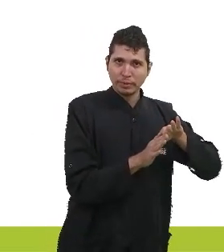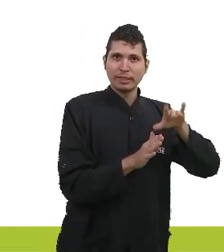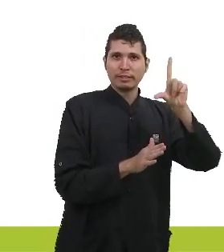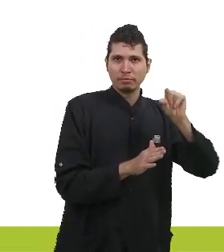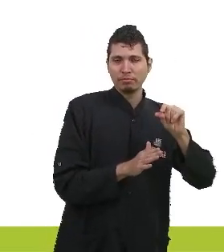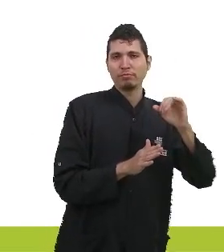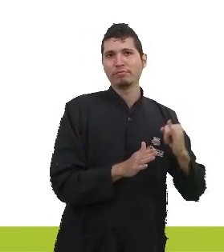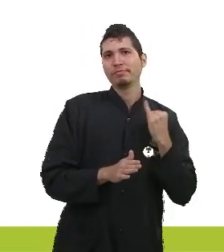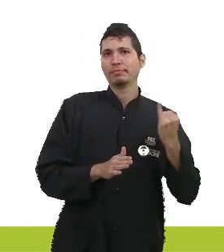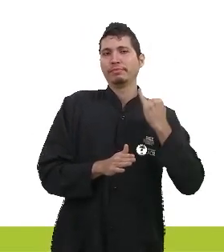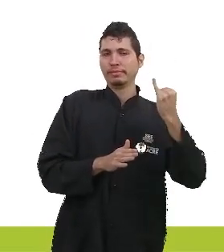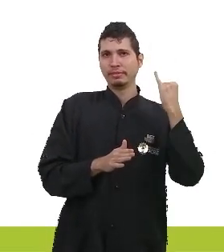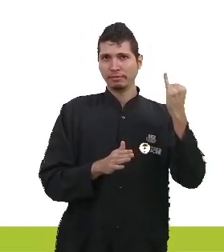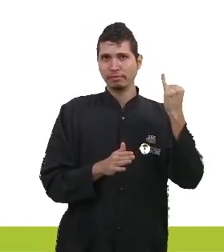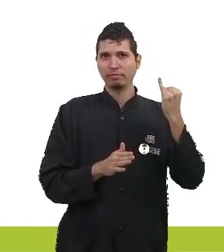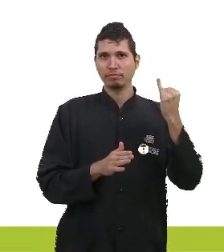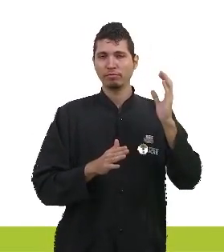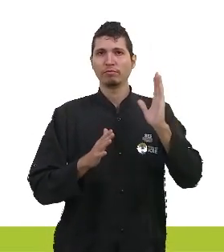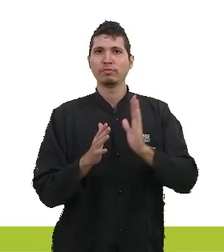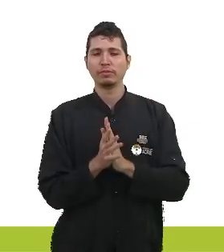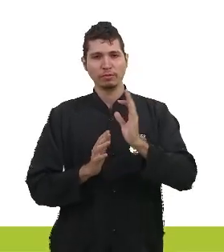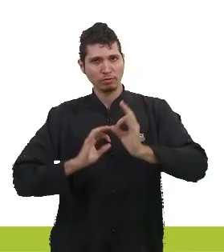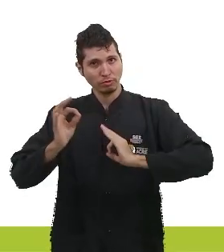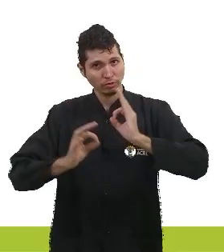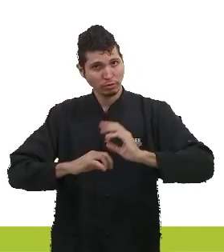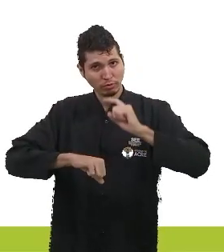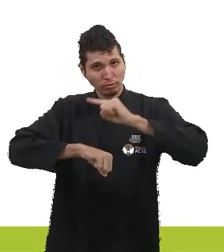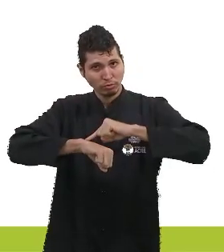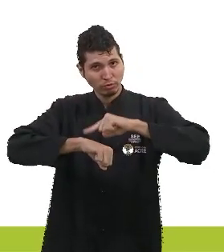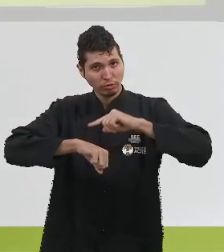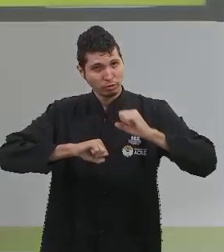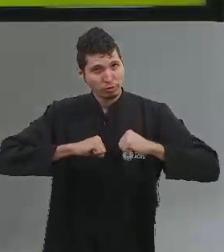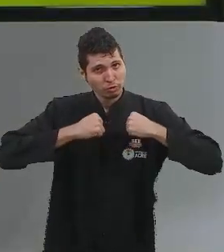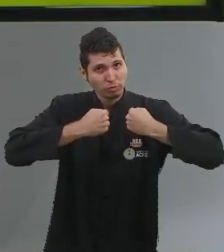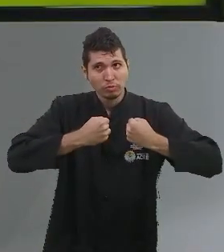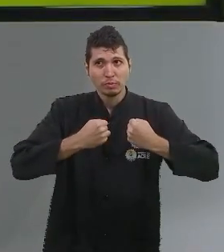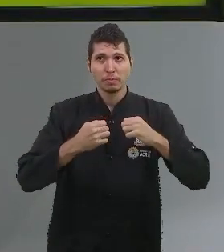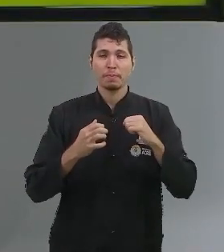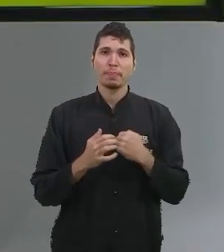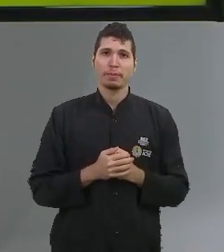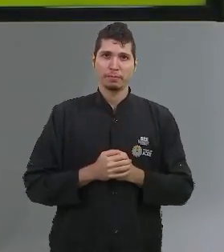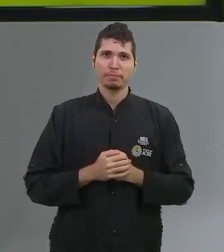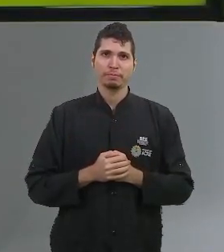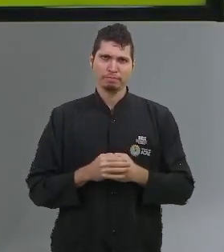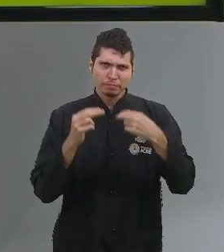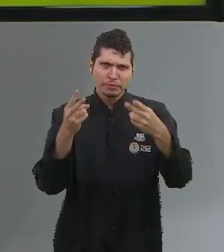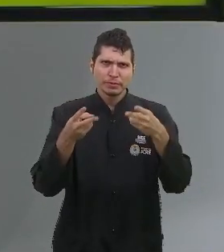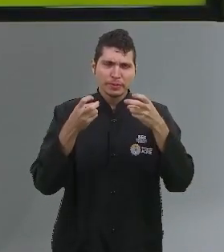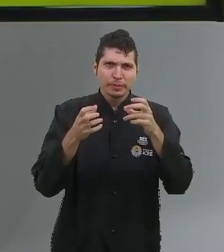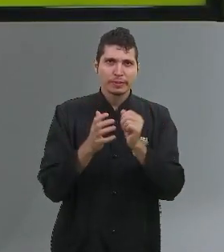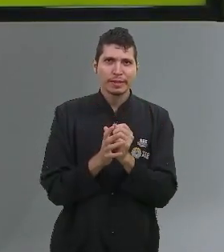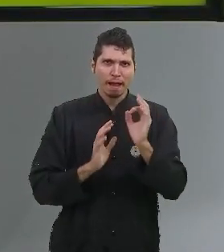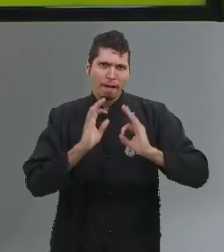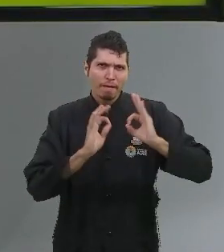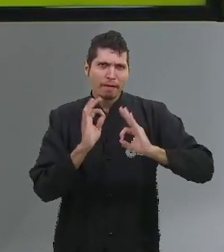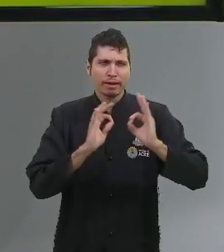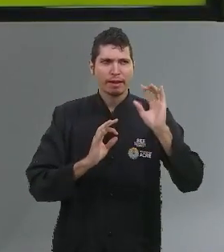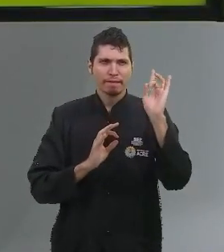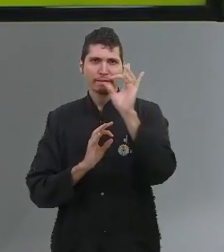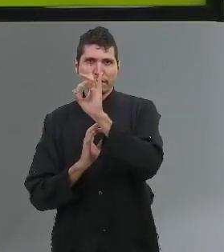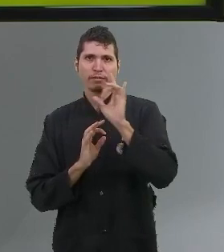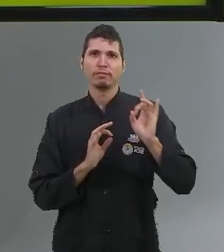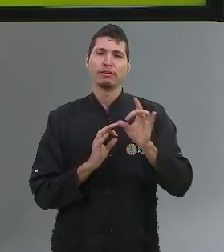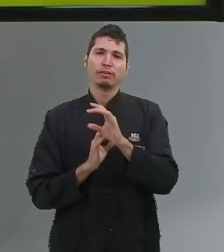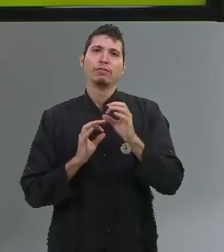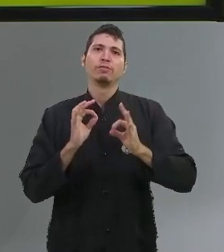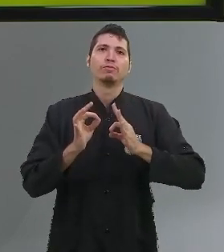atividades desnecessárias e otimizando o tempo e seu esforço. Então aqui a gente já fez mais ou menos o mapeamento de como é que vai funcionar.